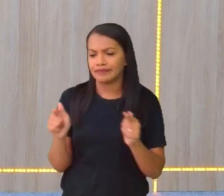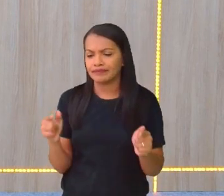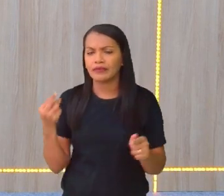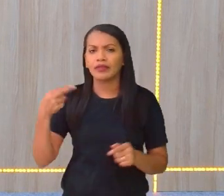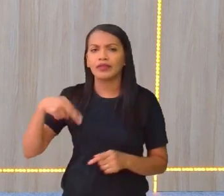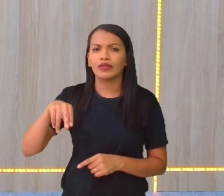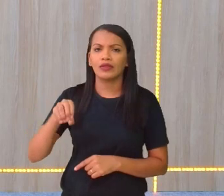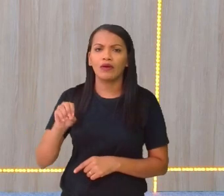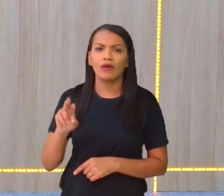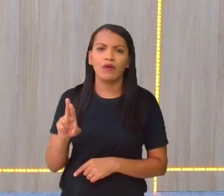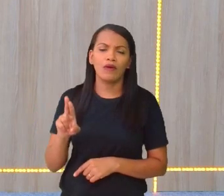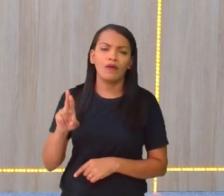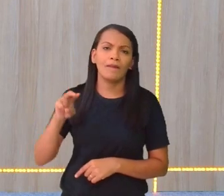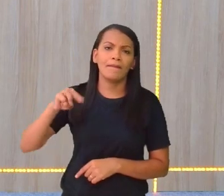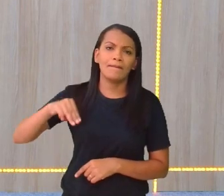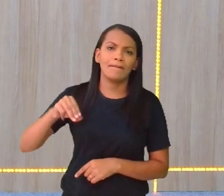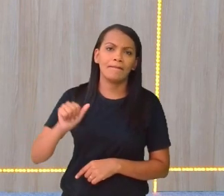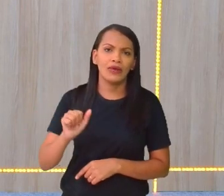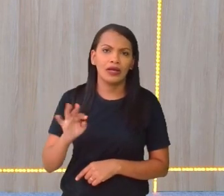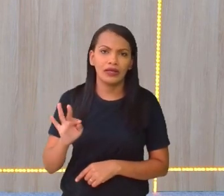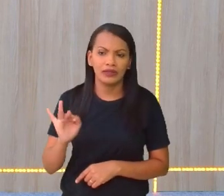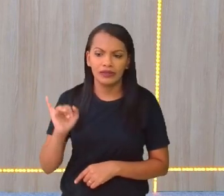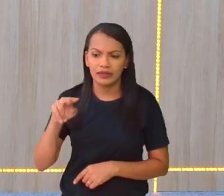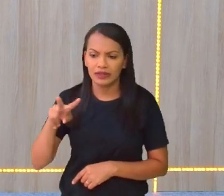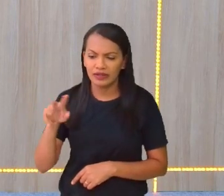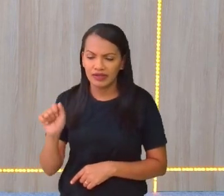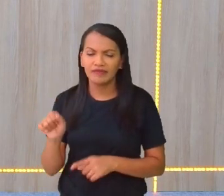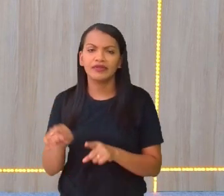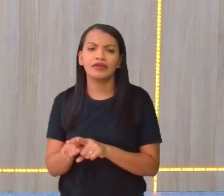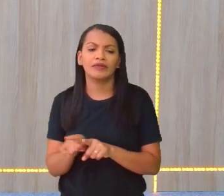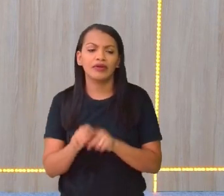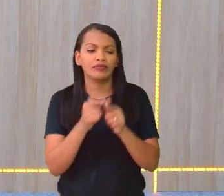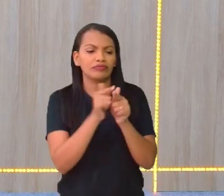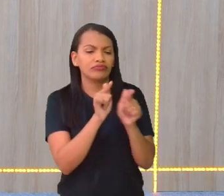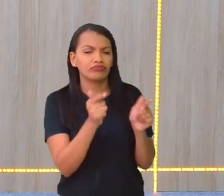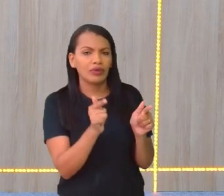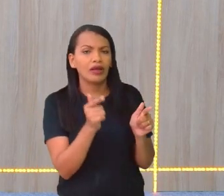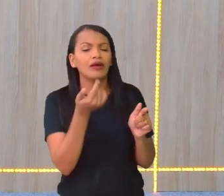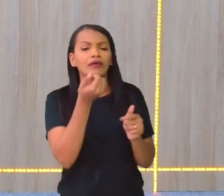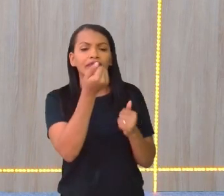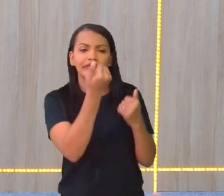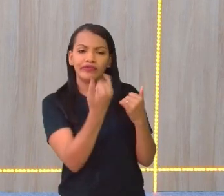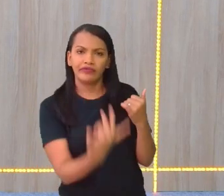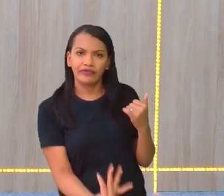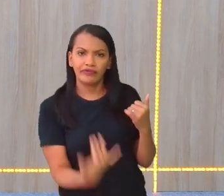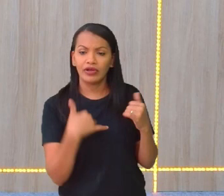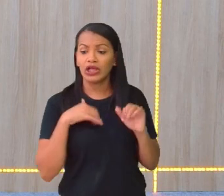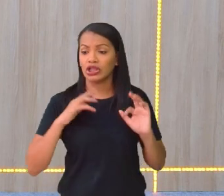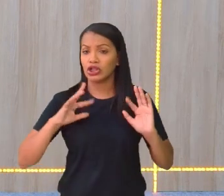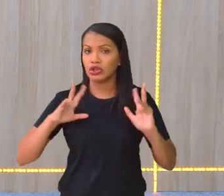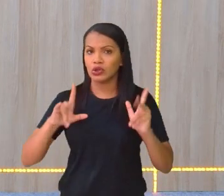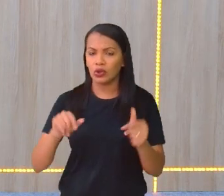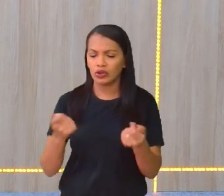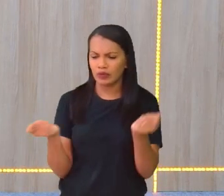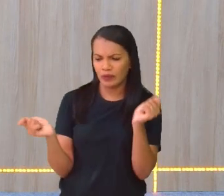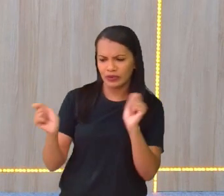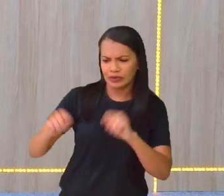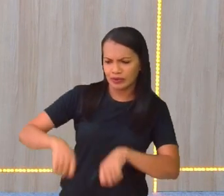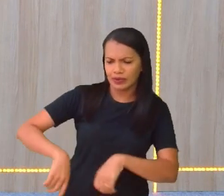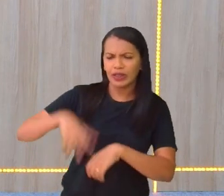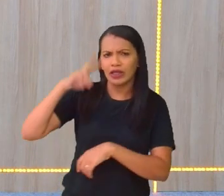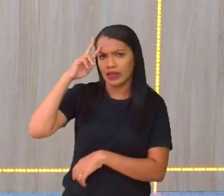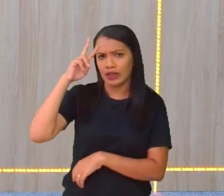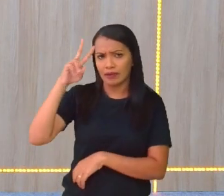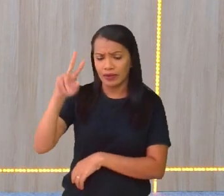normativa, mas aí você pode também vivenciar essa gramática descritiva com todas as possibilidades, lembrando que